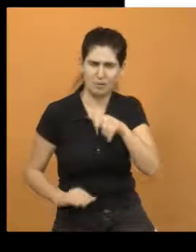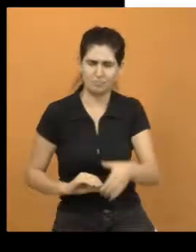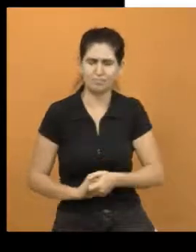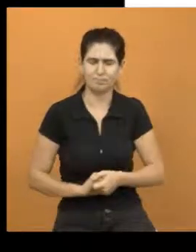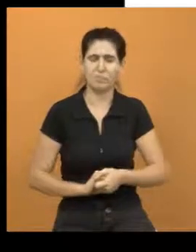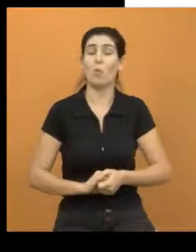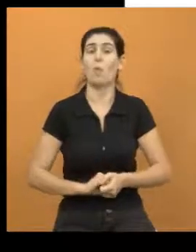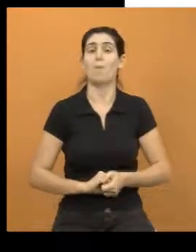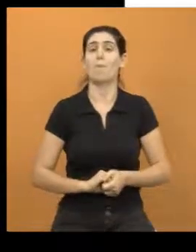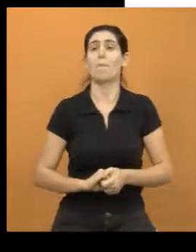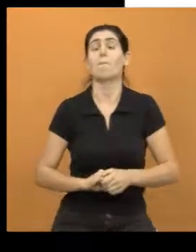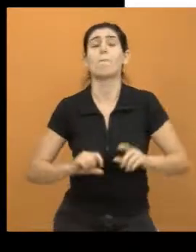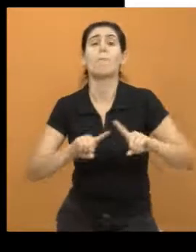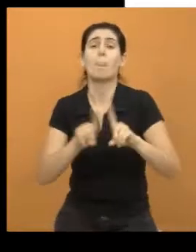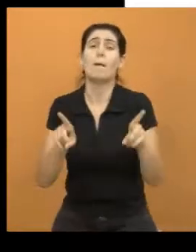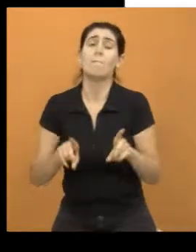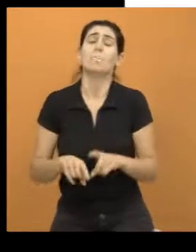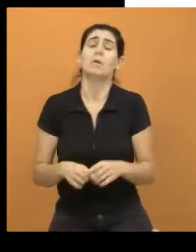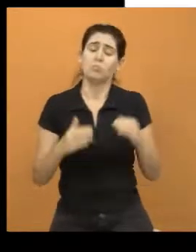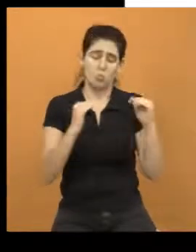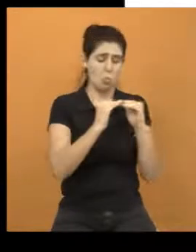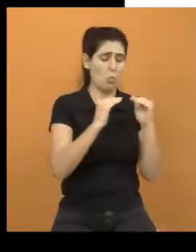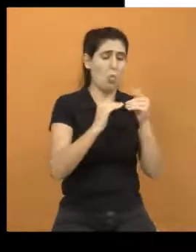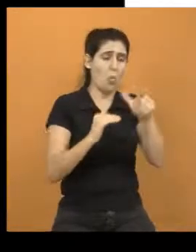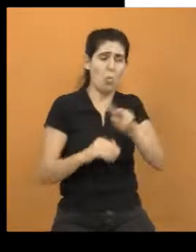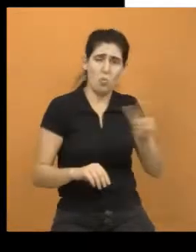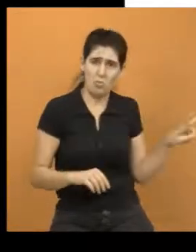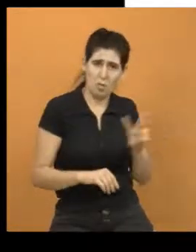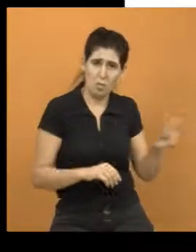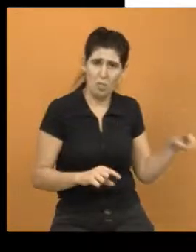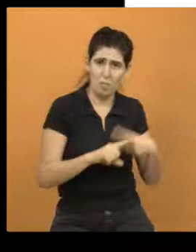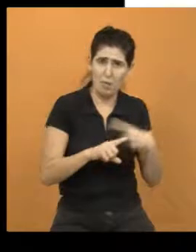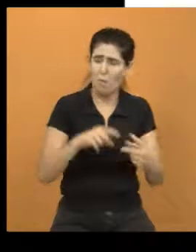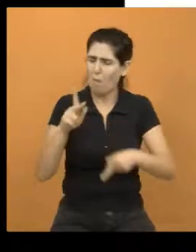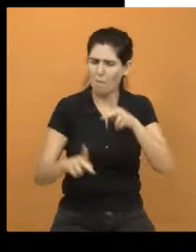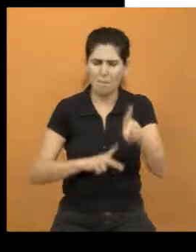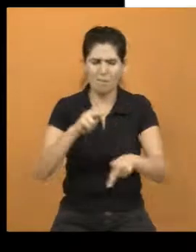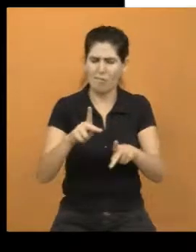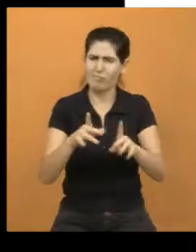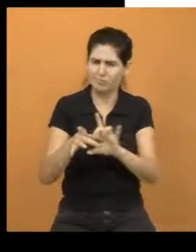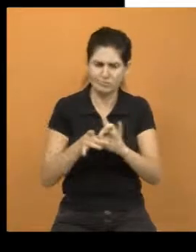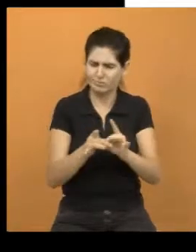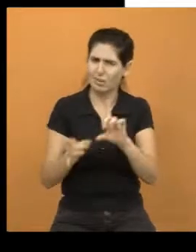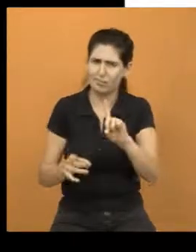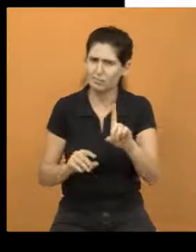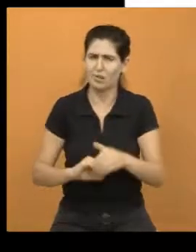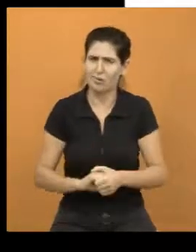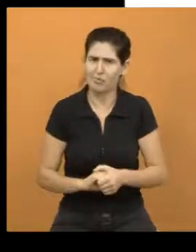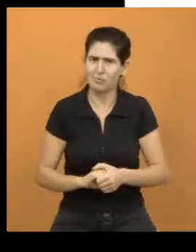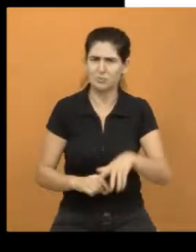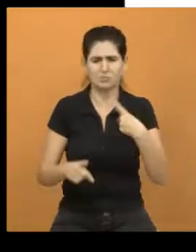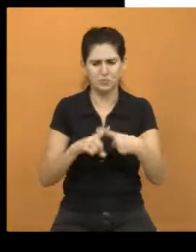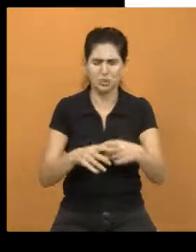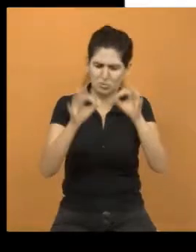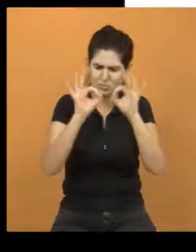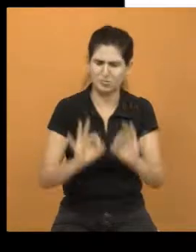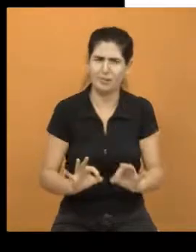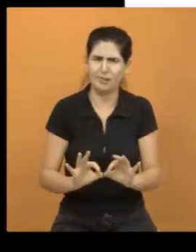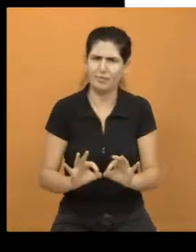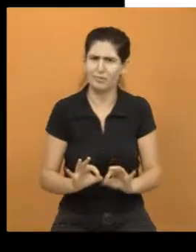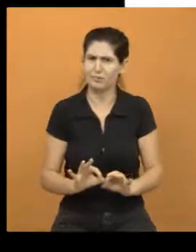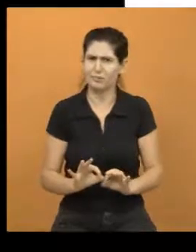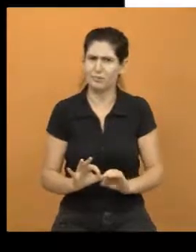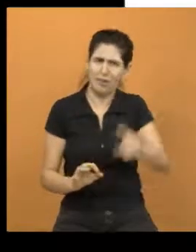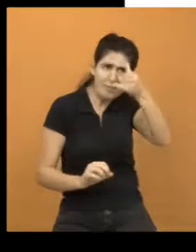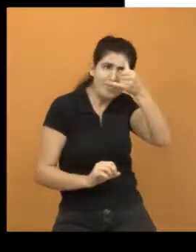não fez a sua parte. Em nenhum momento nós deveríamos fazer imensas filas do posto de gasolina